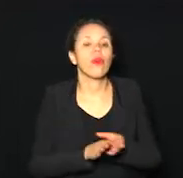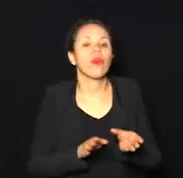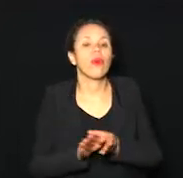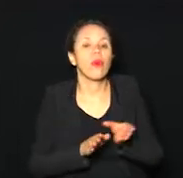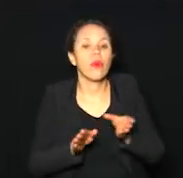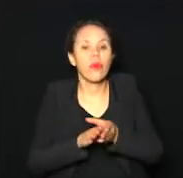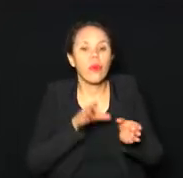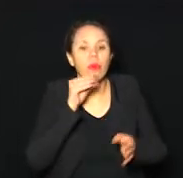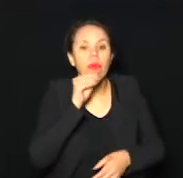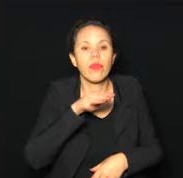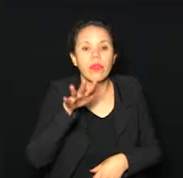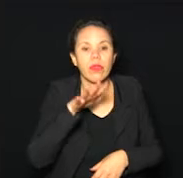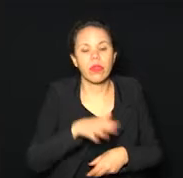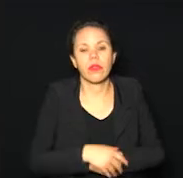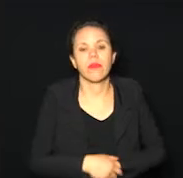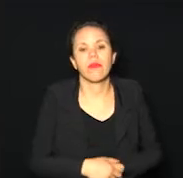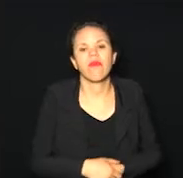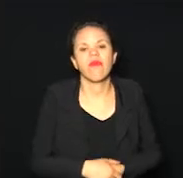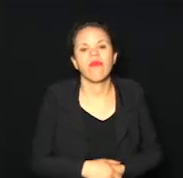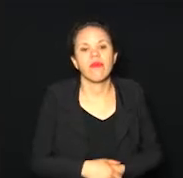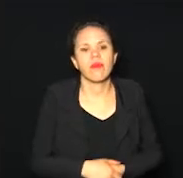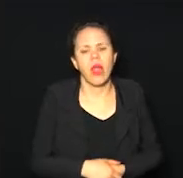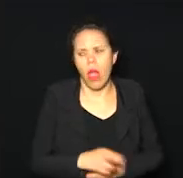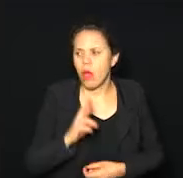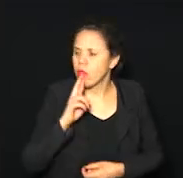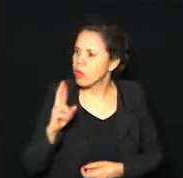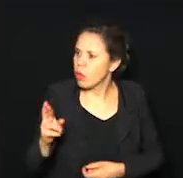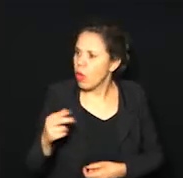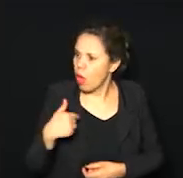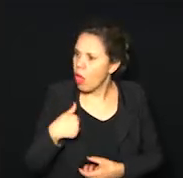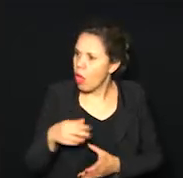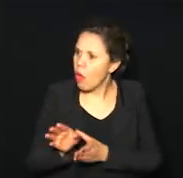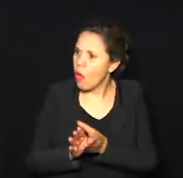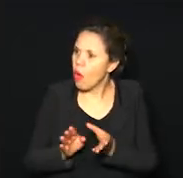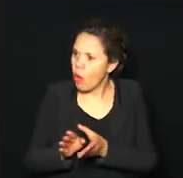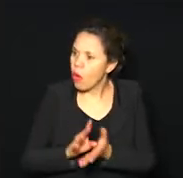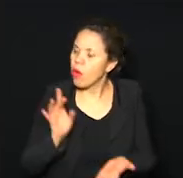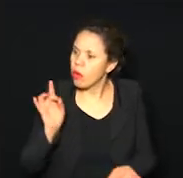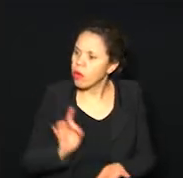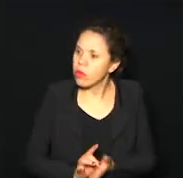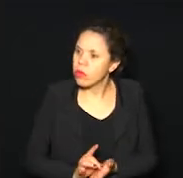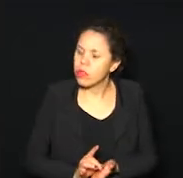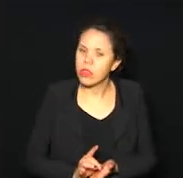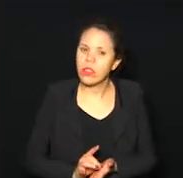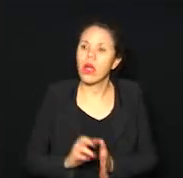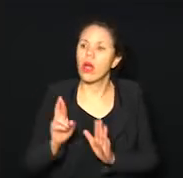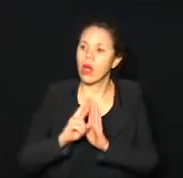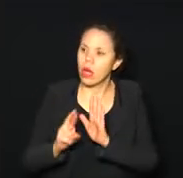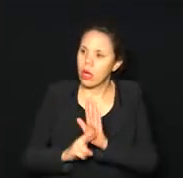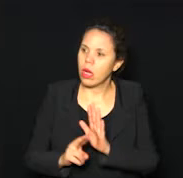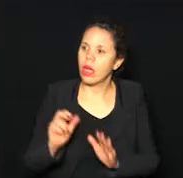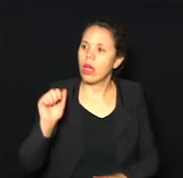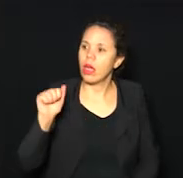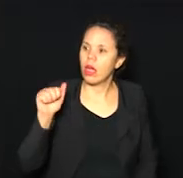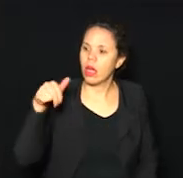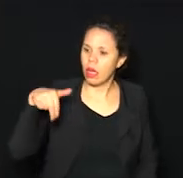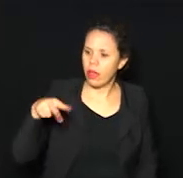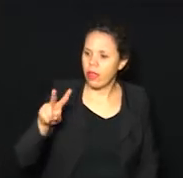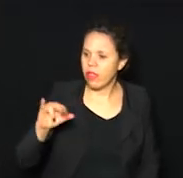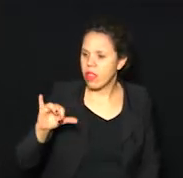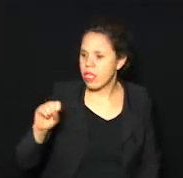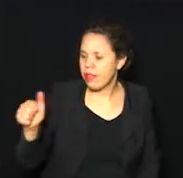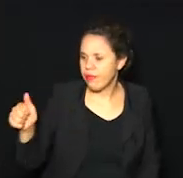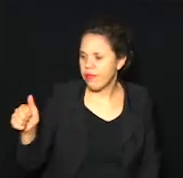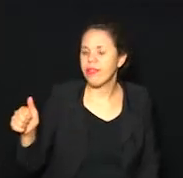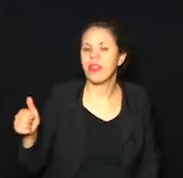os trabalhadores. E aí eu respondi, falei, eu estou orientando exatamente a normativa da Anvisa, do último, falei até o